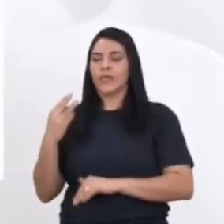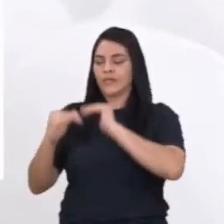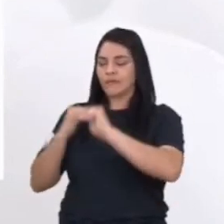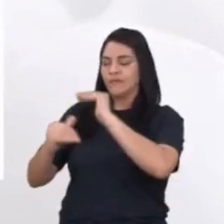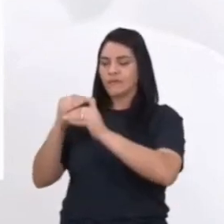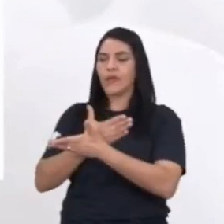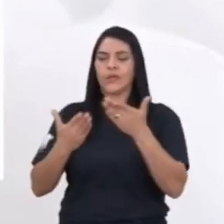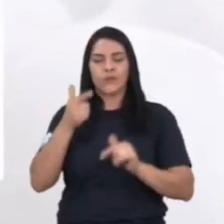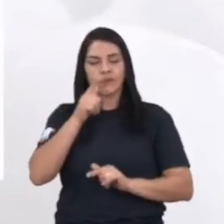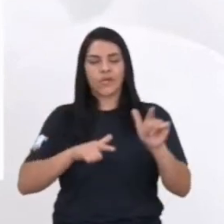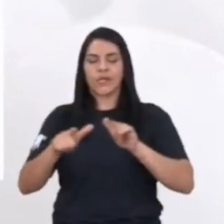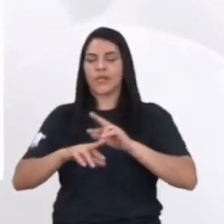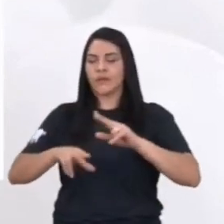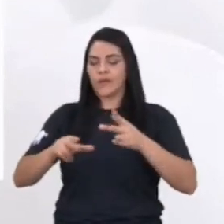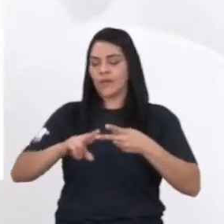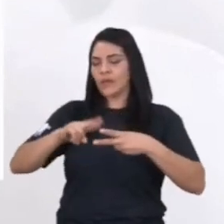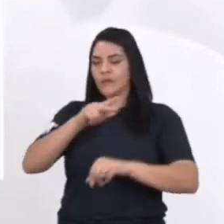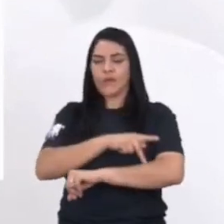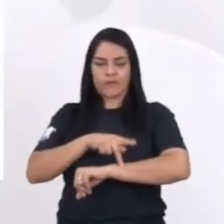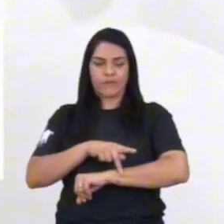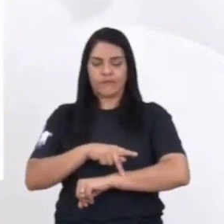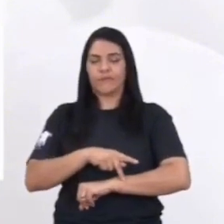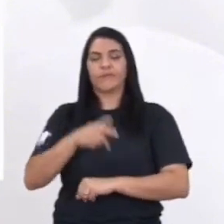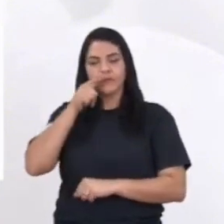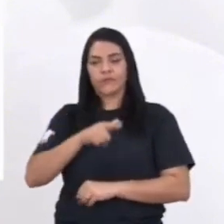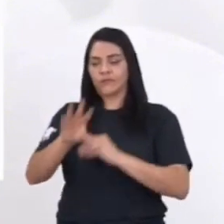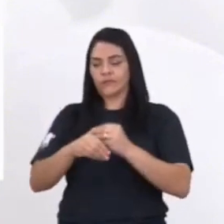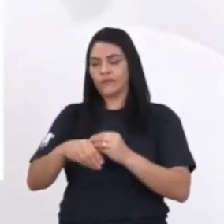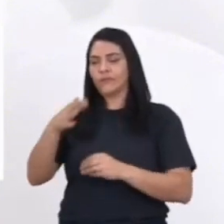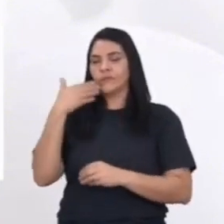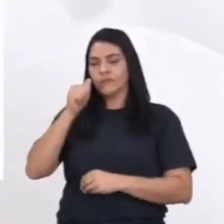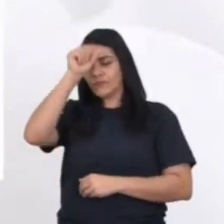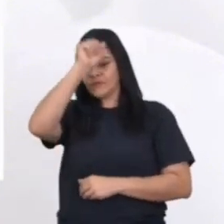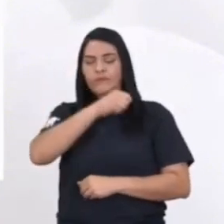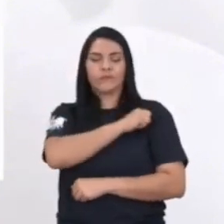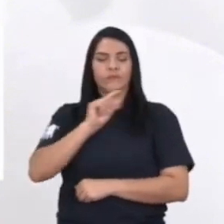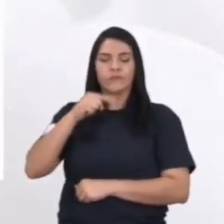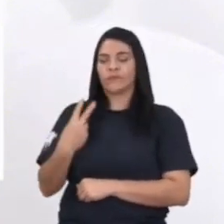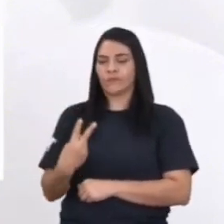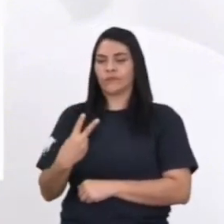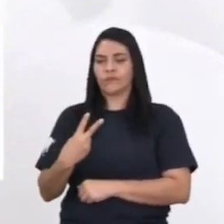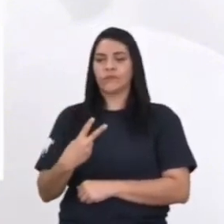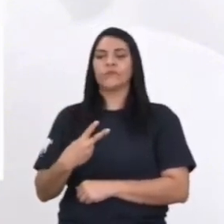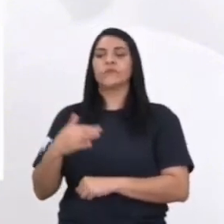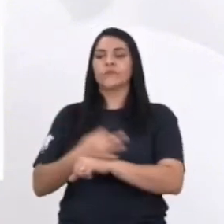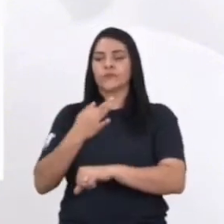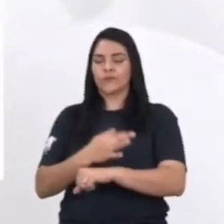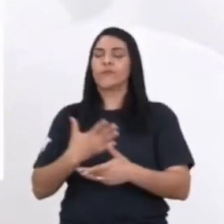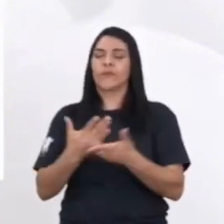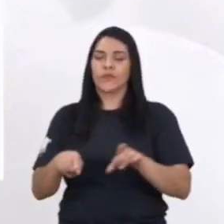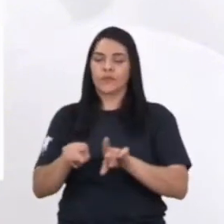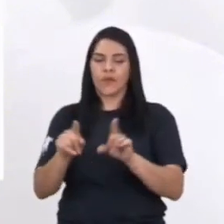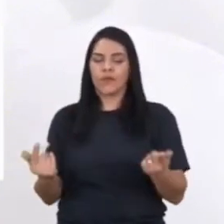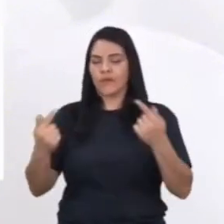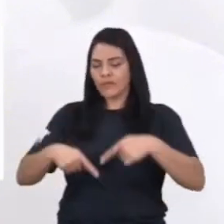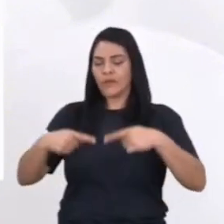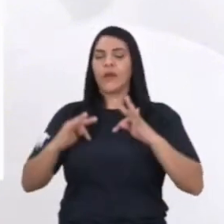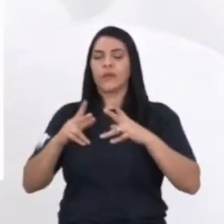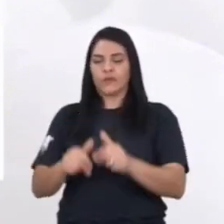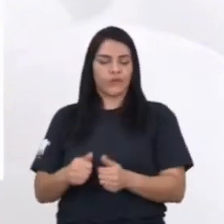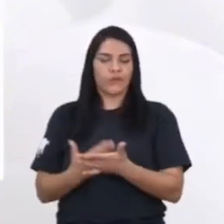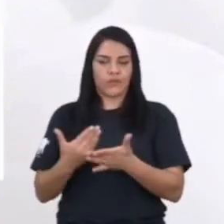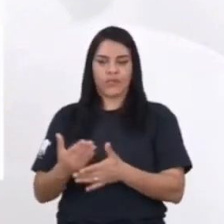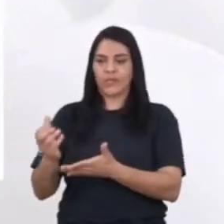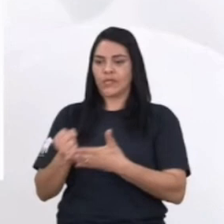construção, onde a gente vai trabalhar ali diferentes recursos pedagógicos para sedimentar esse aprendizado do aluno, e depois 2 questões de superação, no qual a gente vai desafiar mesmo esse estudante, estudante, trazer